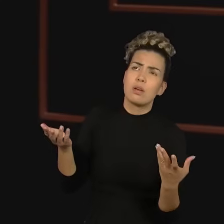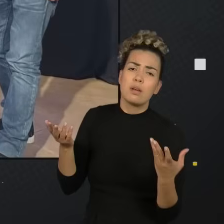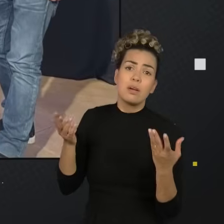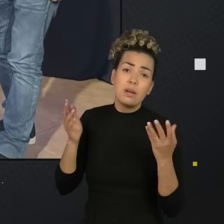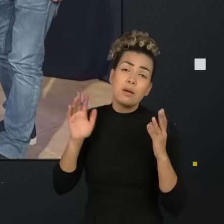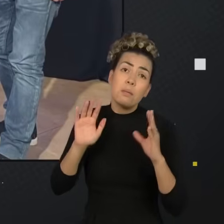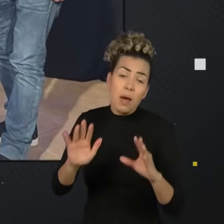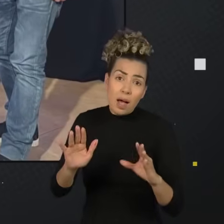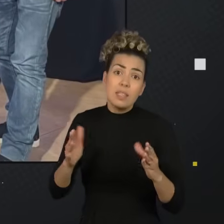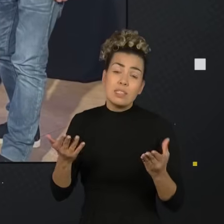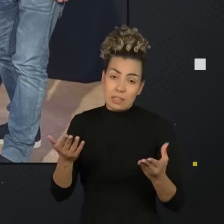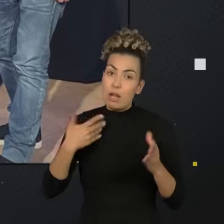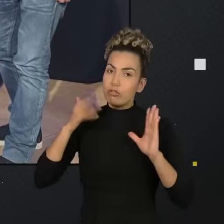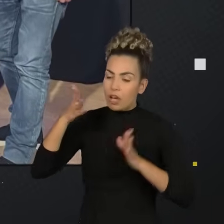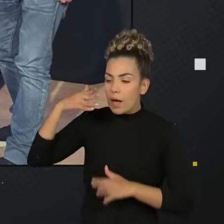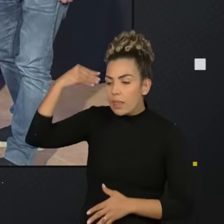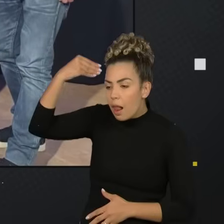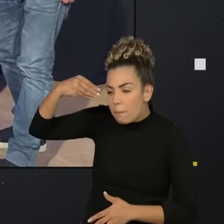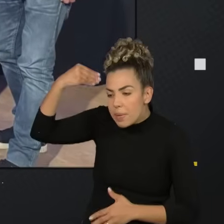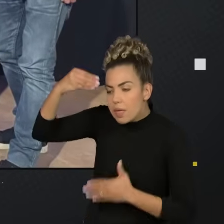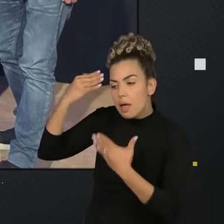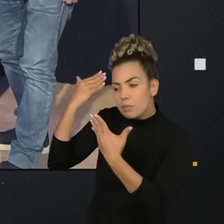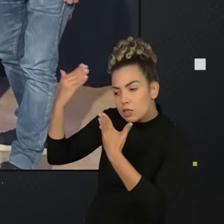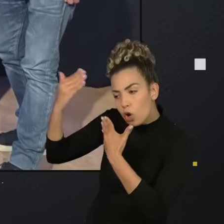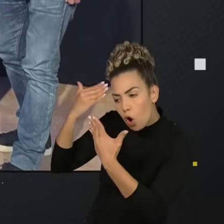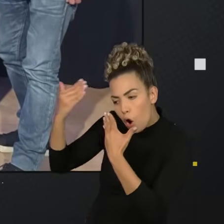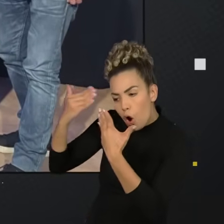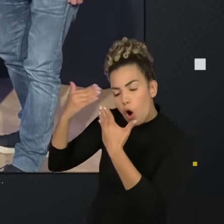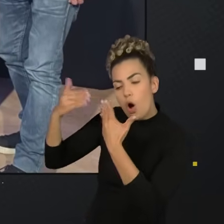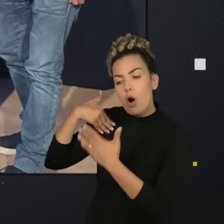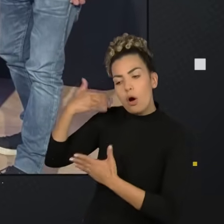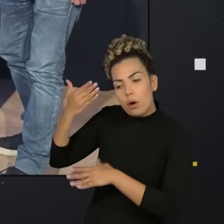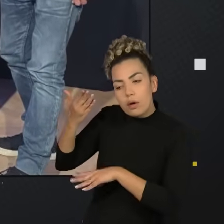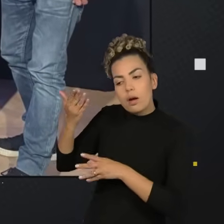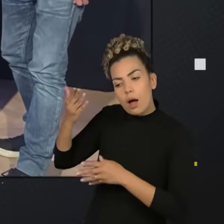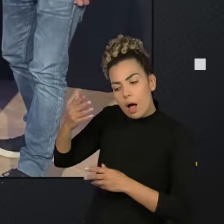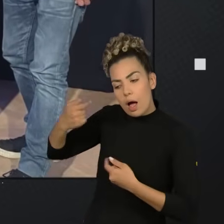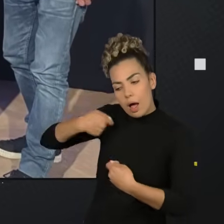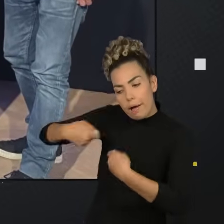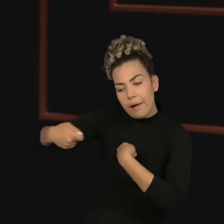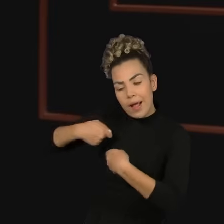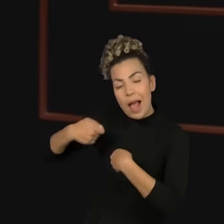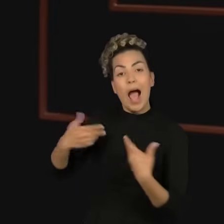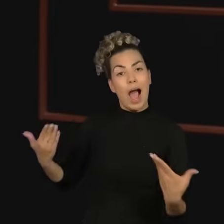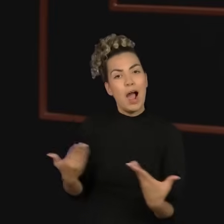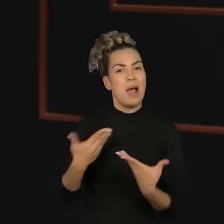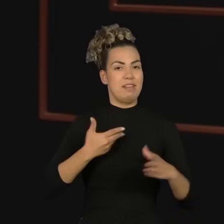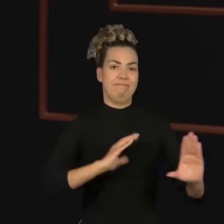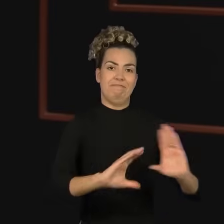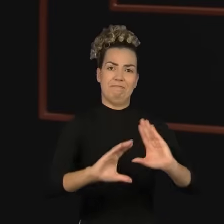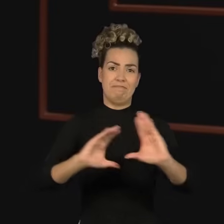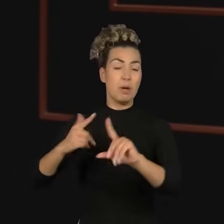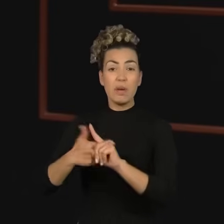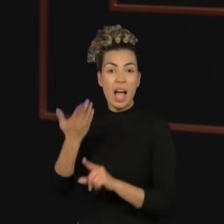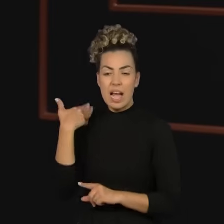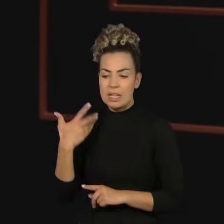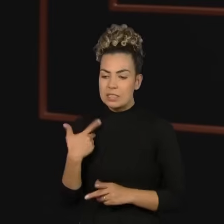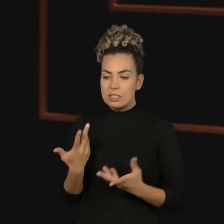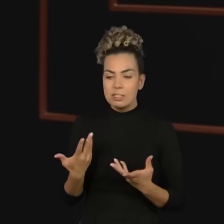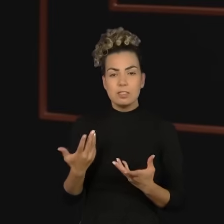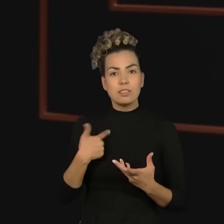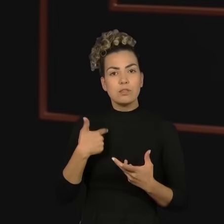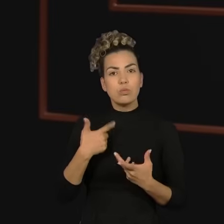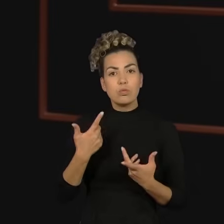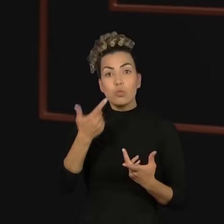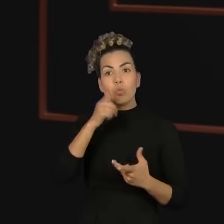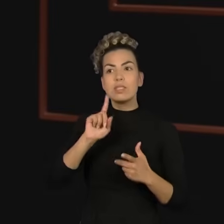várias terapias. Depois eu estou um pouco mais comunicativo, né? Porque eu era meio preso, assim. Eu só conseguia falar as coisas